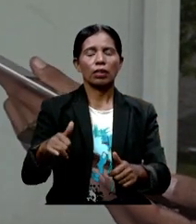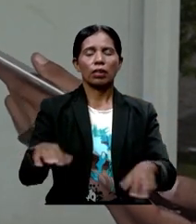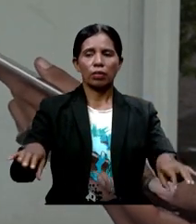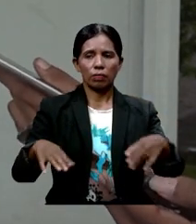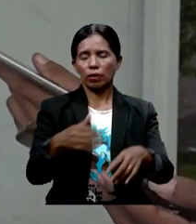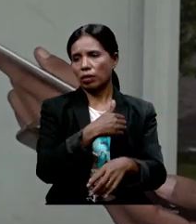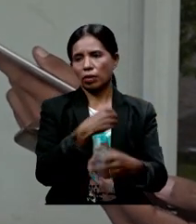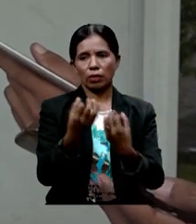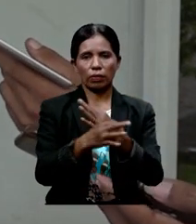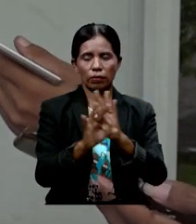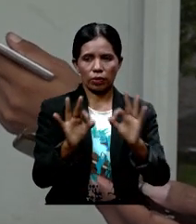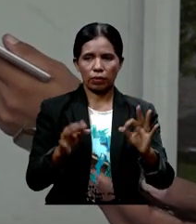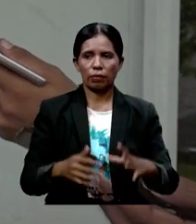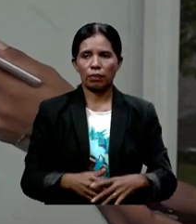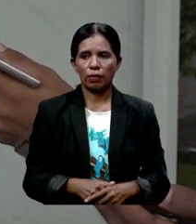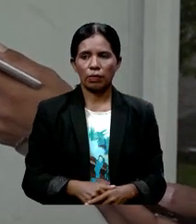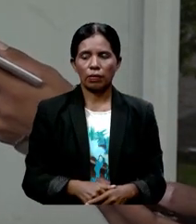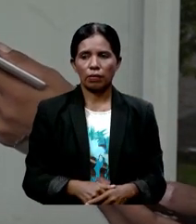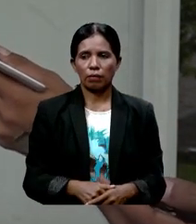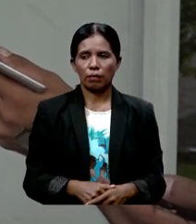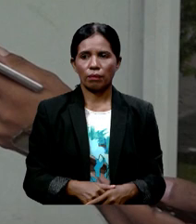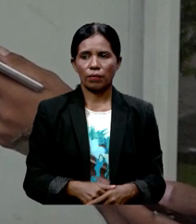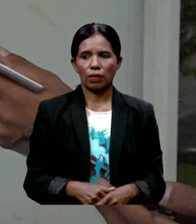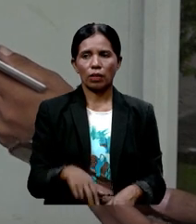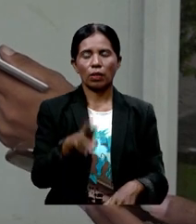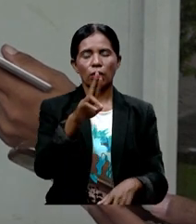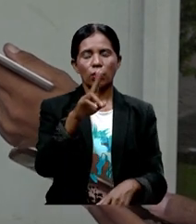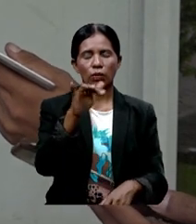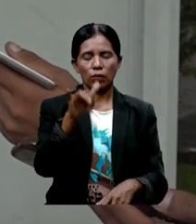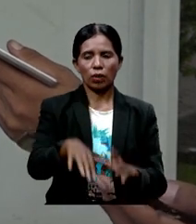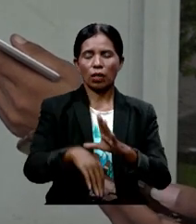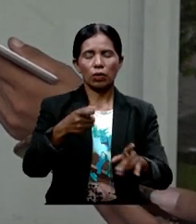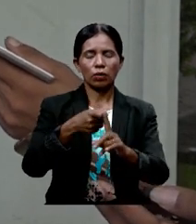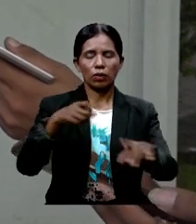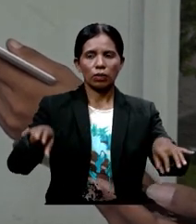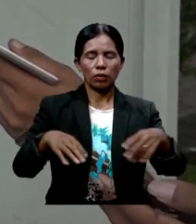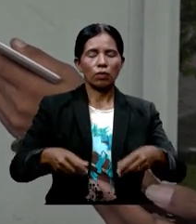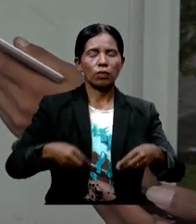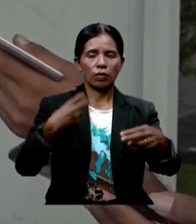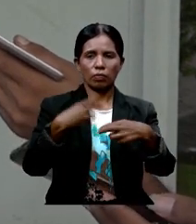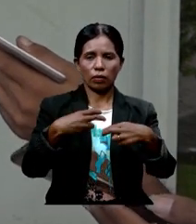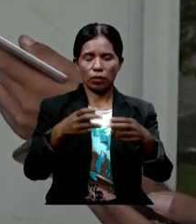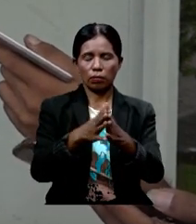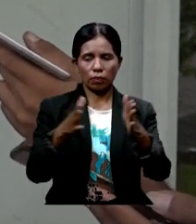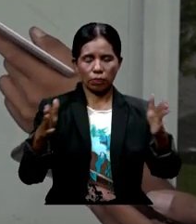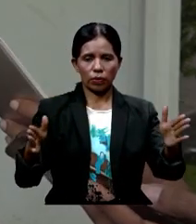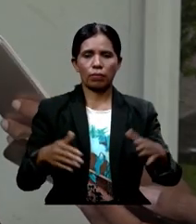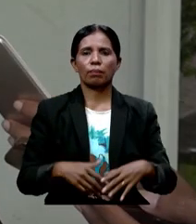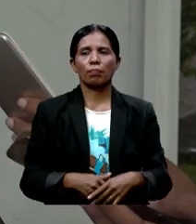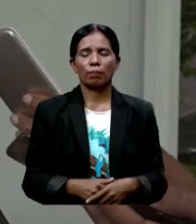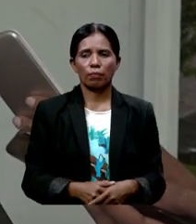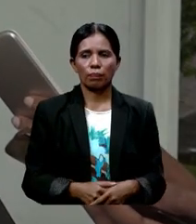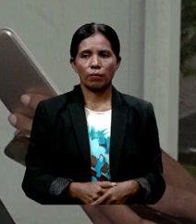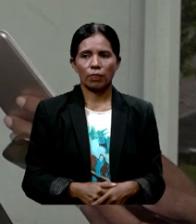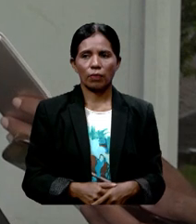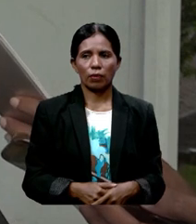coto. Se Rui desiste, você canar, ainda nem for prejuízo para o órgão.